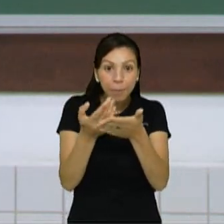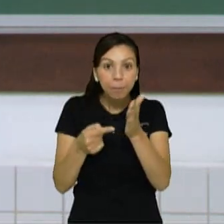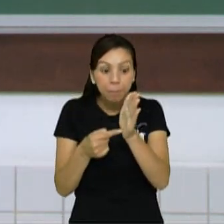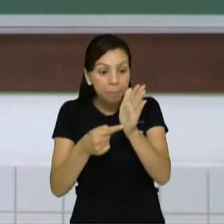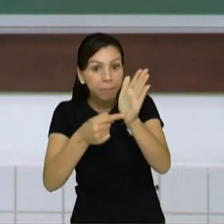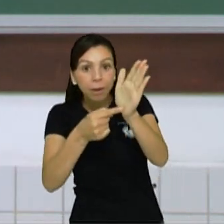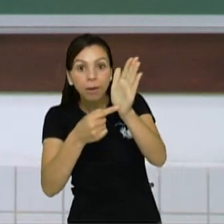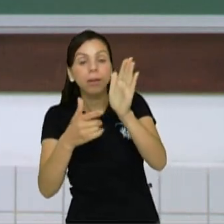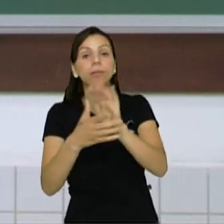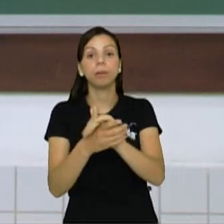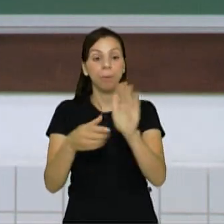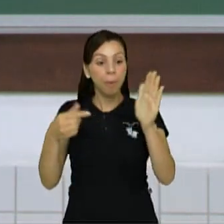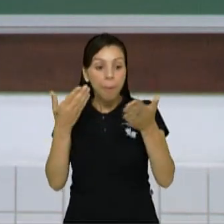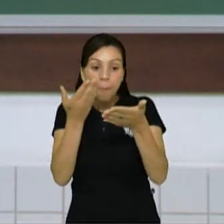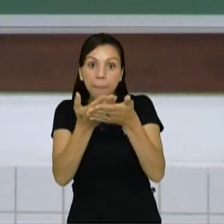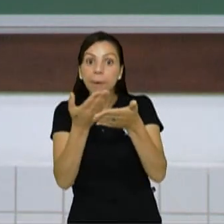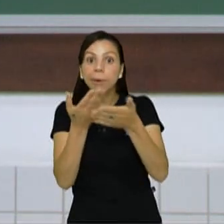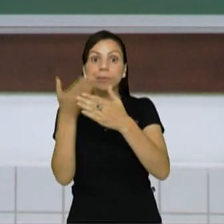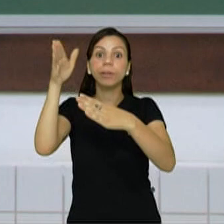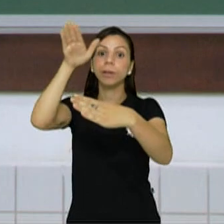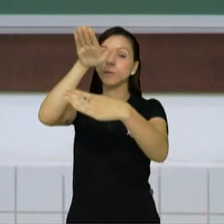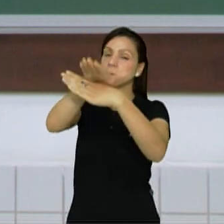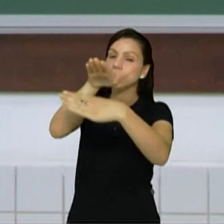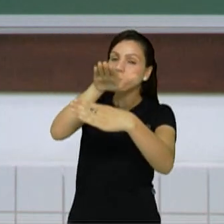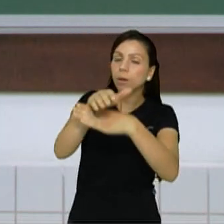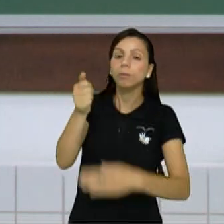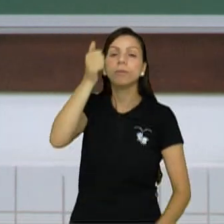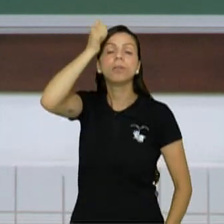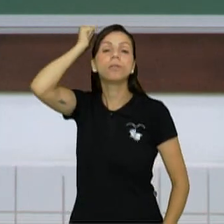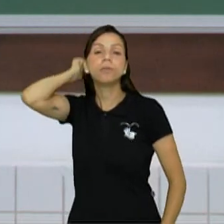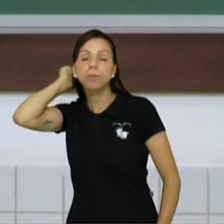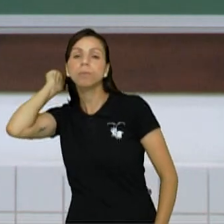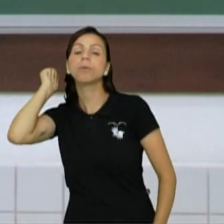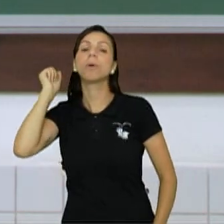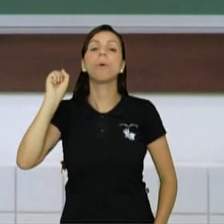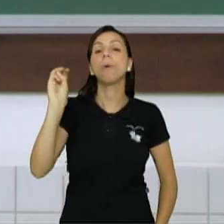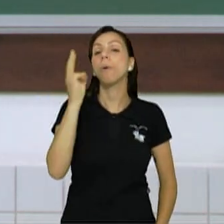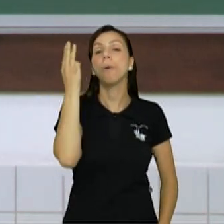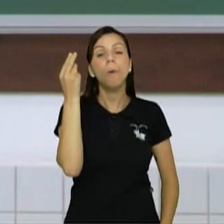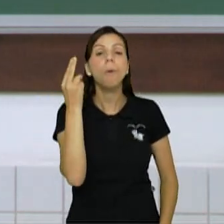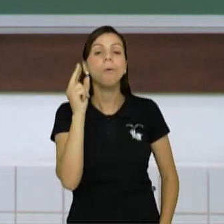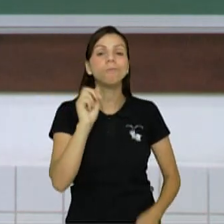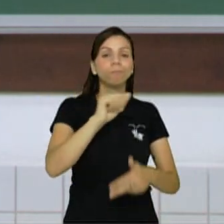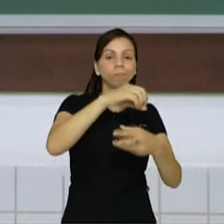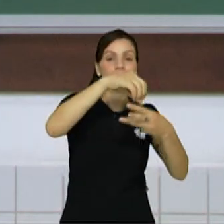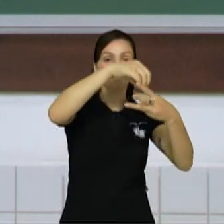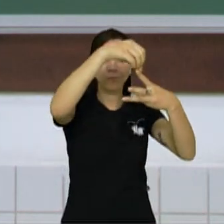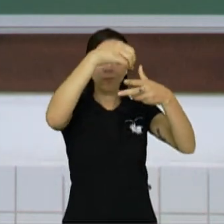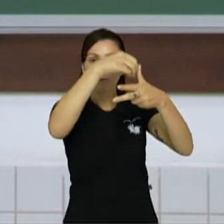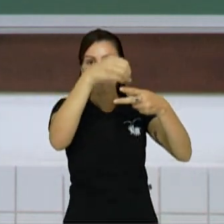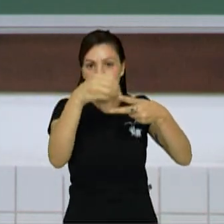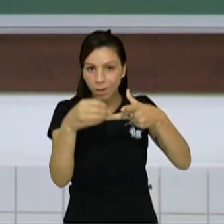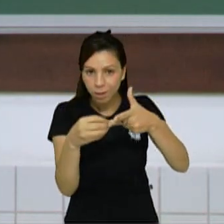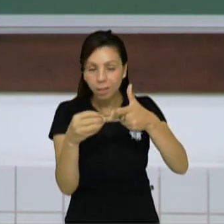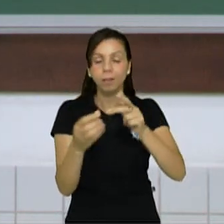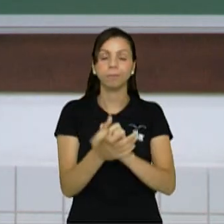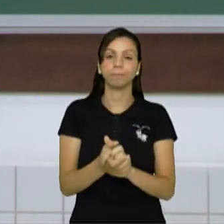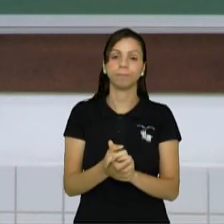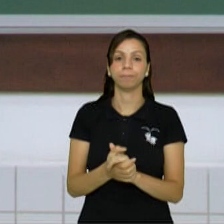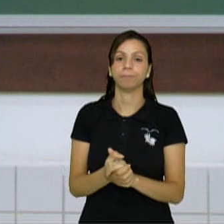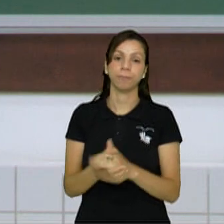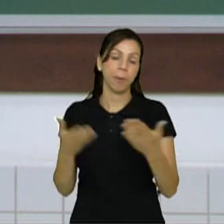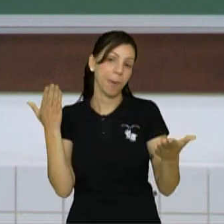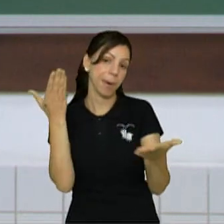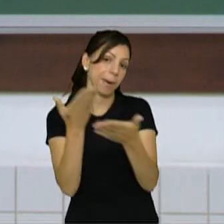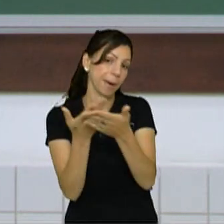com certeza vai te ajudar na hora do seu vestibular, na hora em que você prestar o Enem. Vale ressaltar que com essa